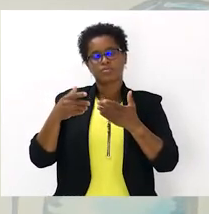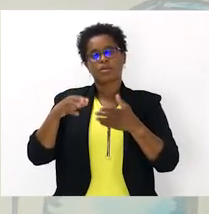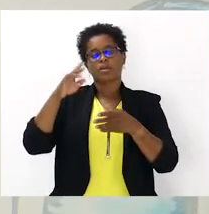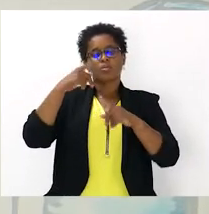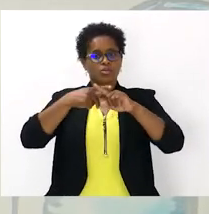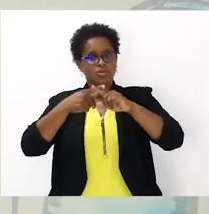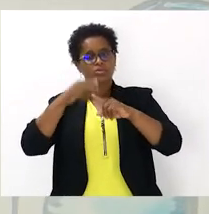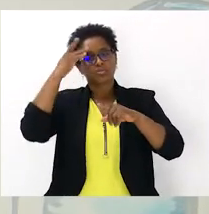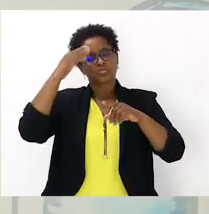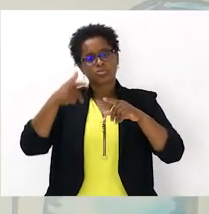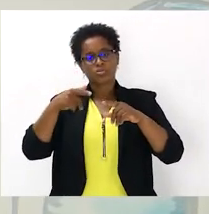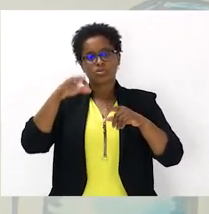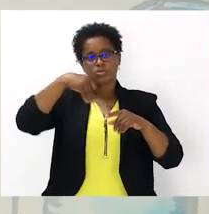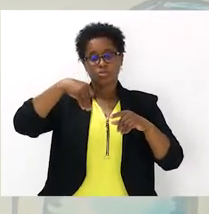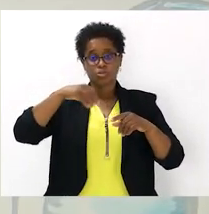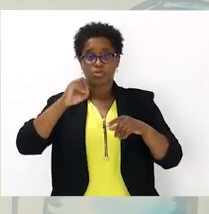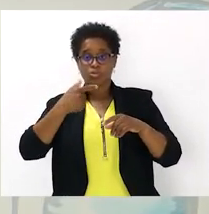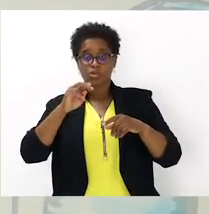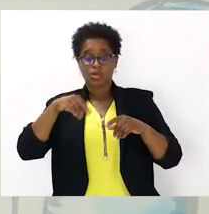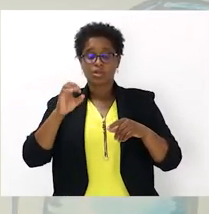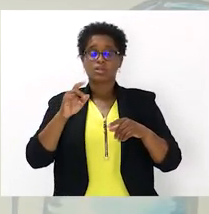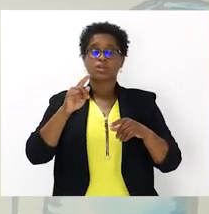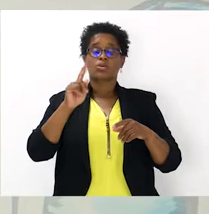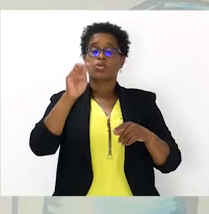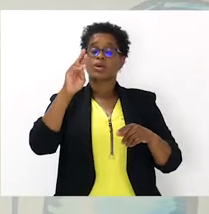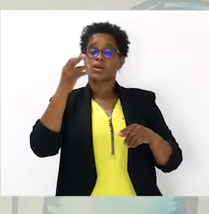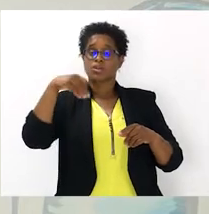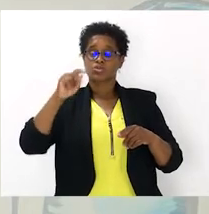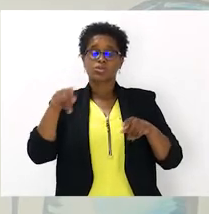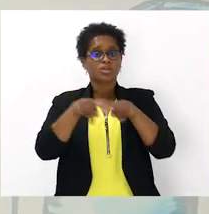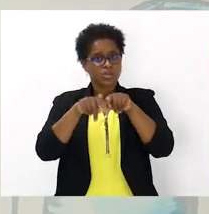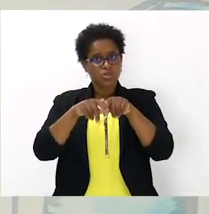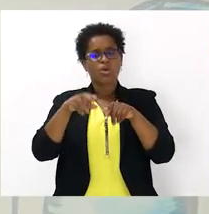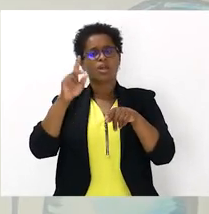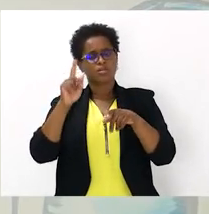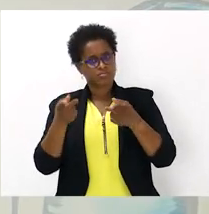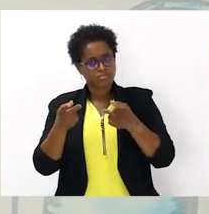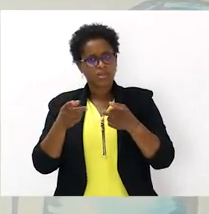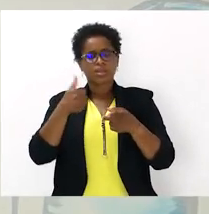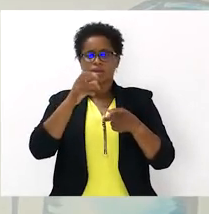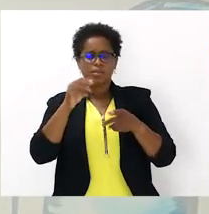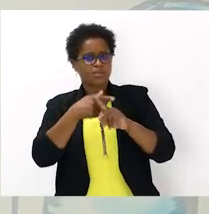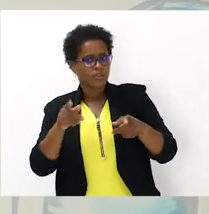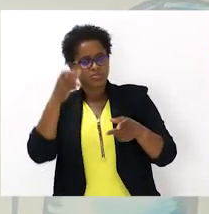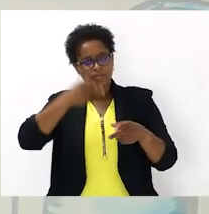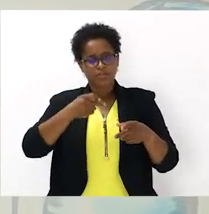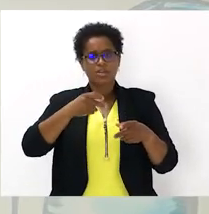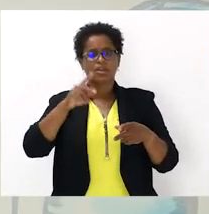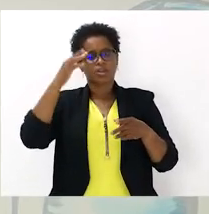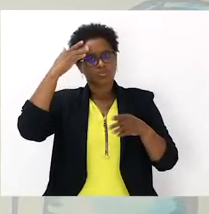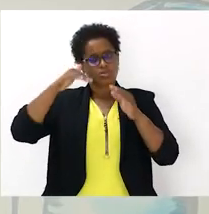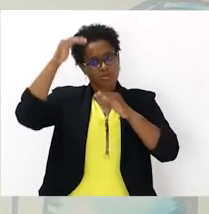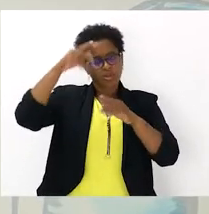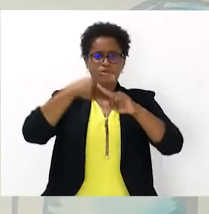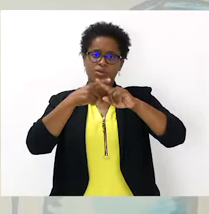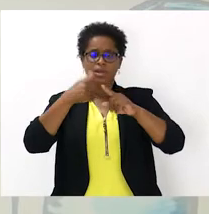Multiplicação de potência com expoente. Com a mesma expoente e base diferente, vamos manter expoente e multiplicar as